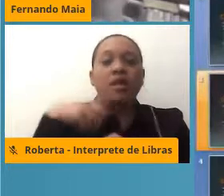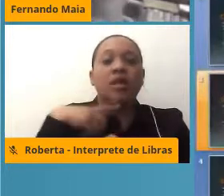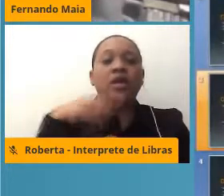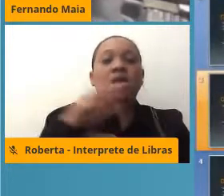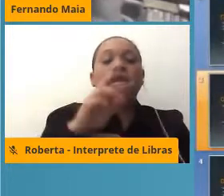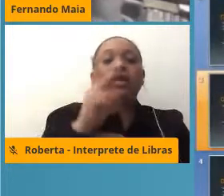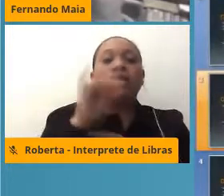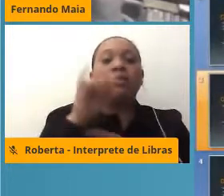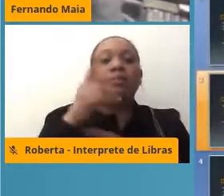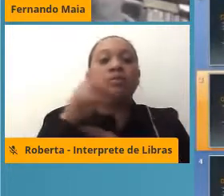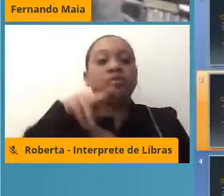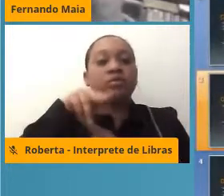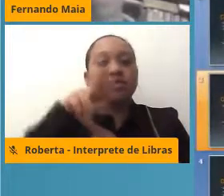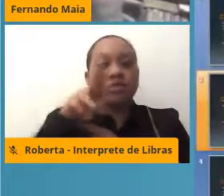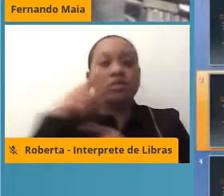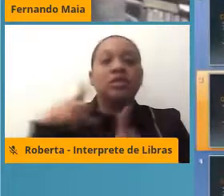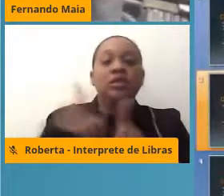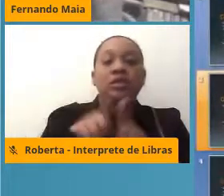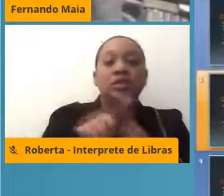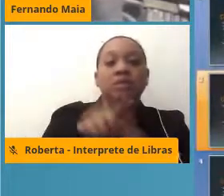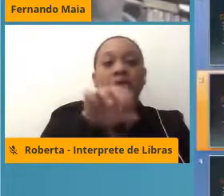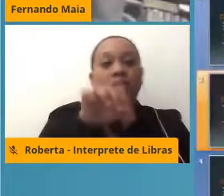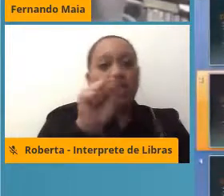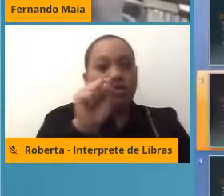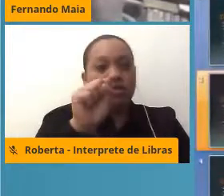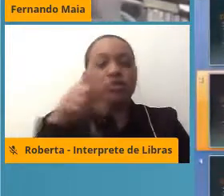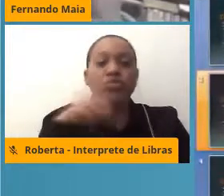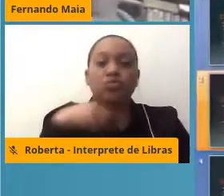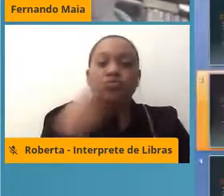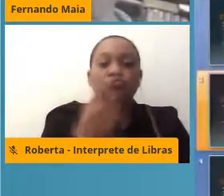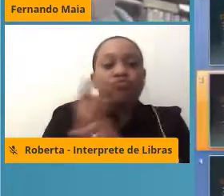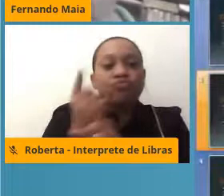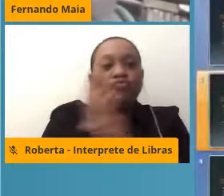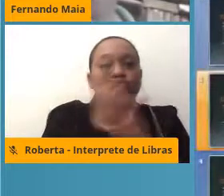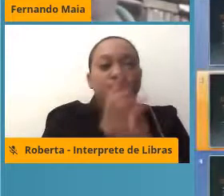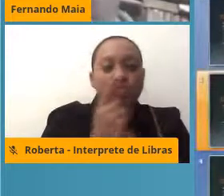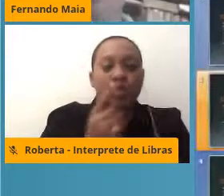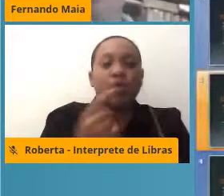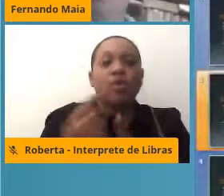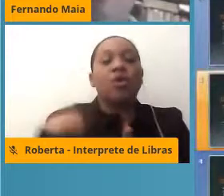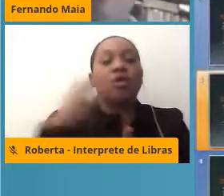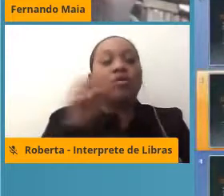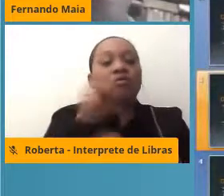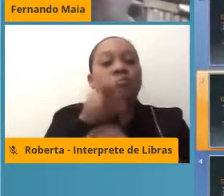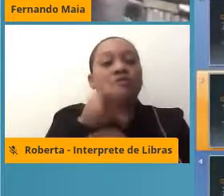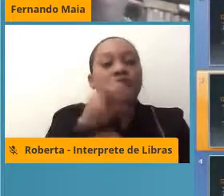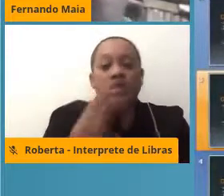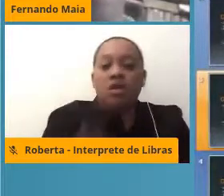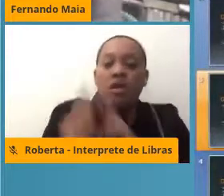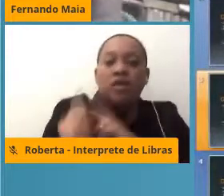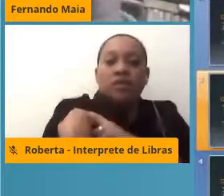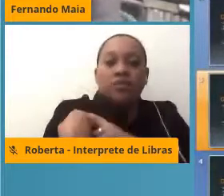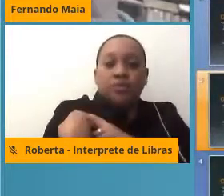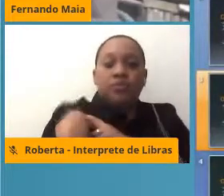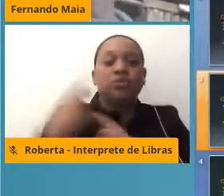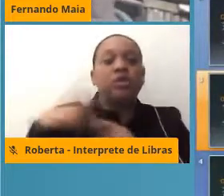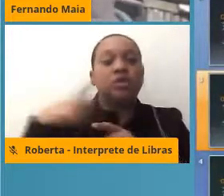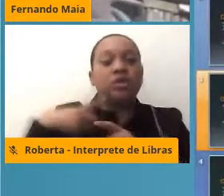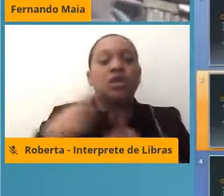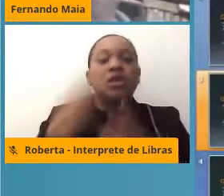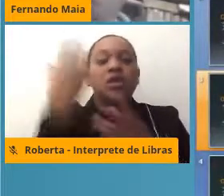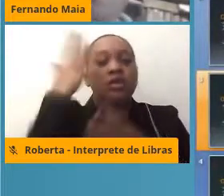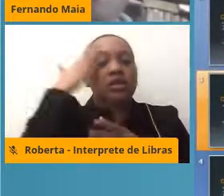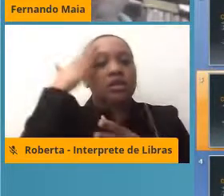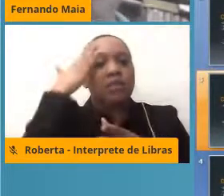a proteína de superfície S. 4 antígenos são 4 partes do vírus que são responsáveis tanto pela resposta imune,